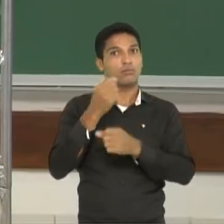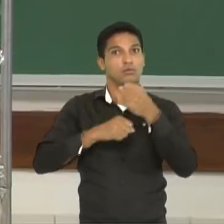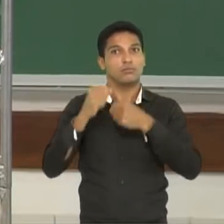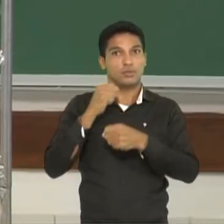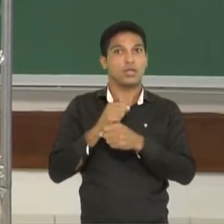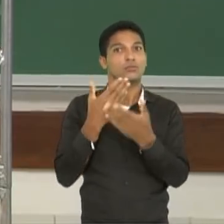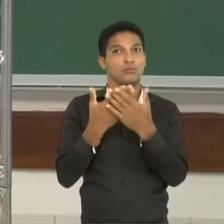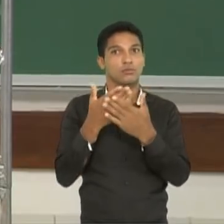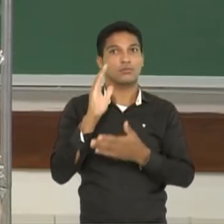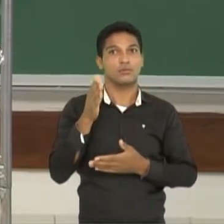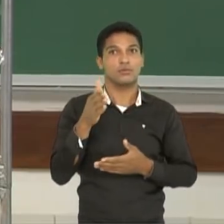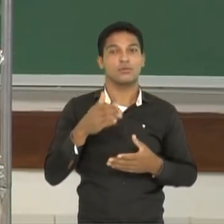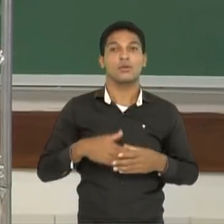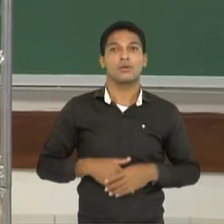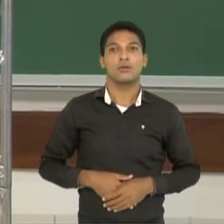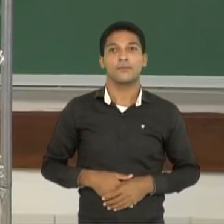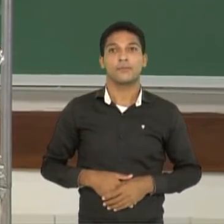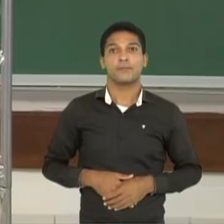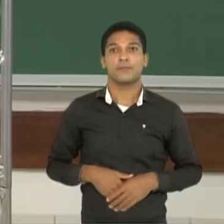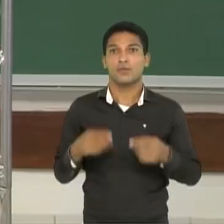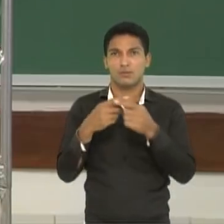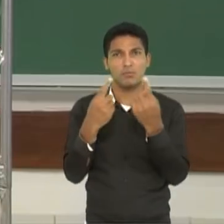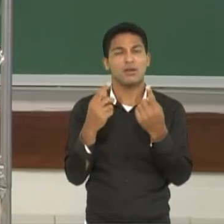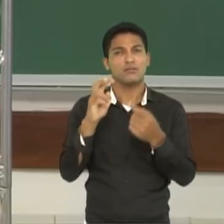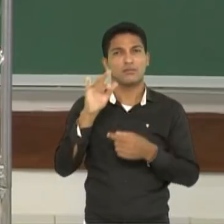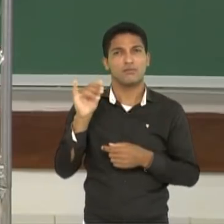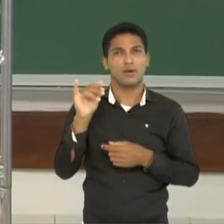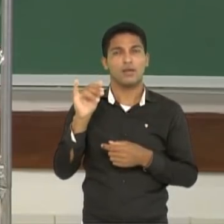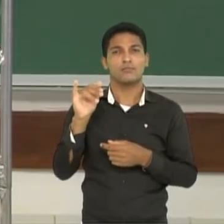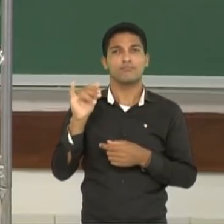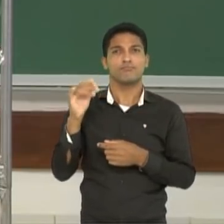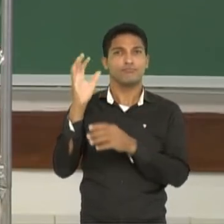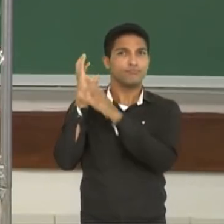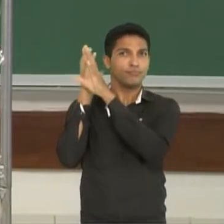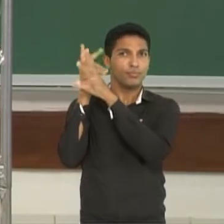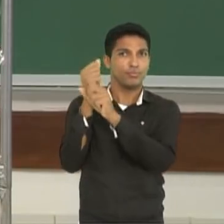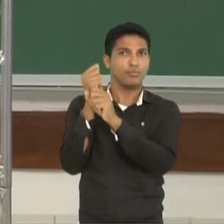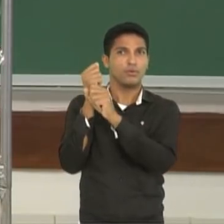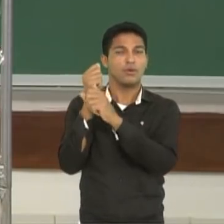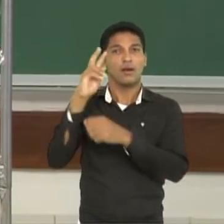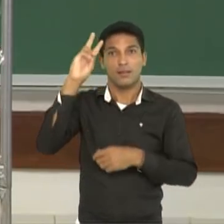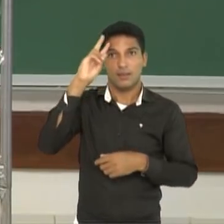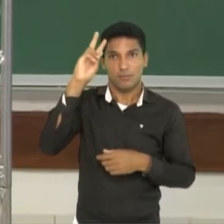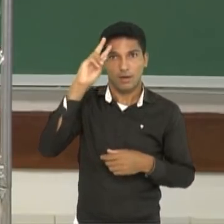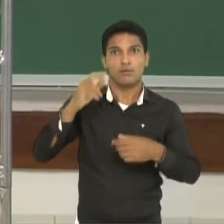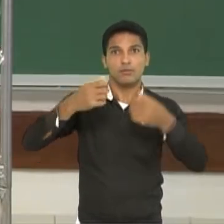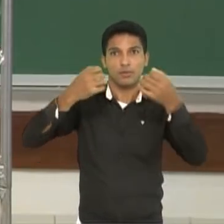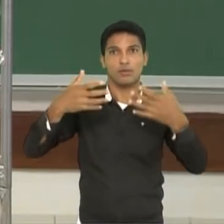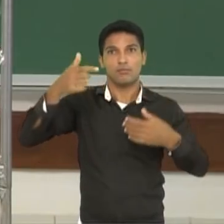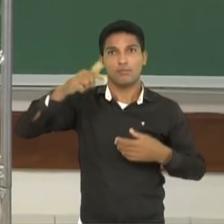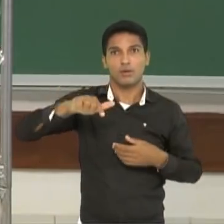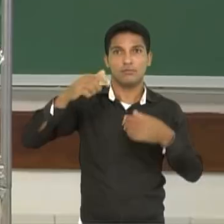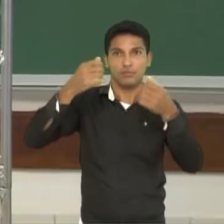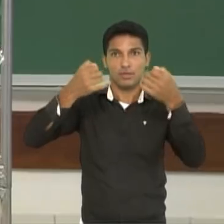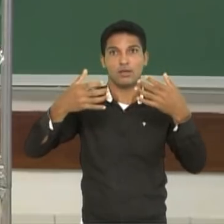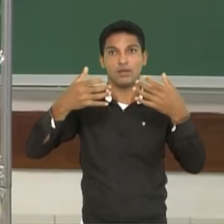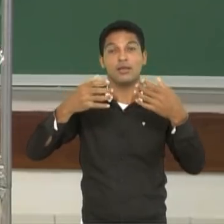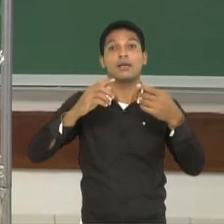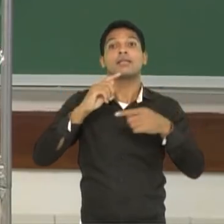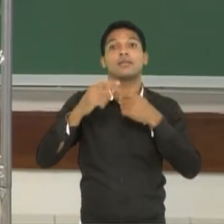passado, tá? Mas com isso a gente vai aí esquentando, né, lembrando das coisas para depois